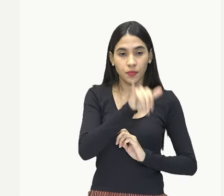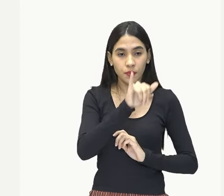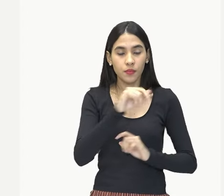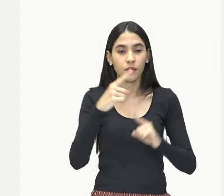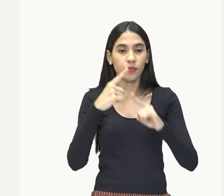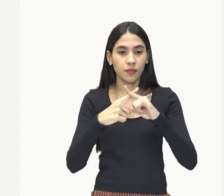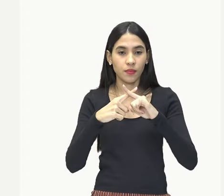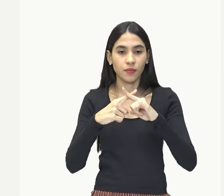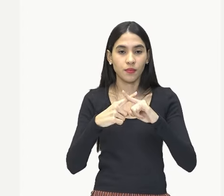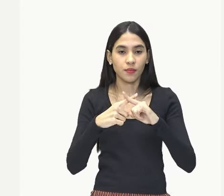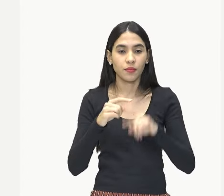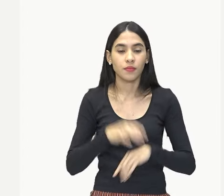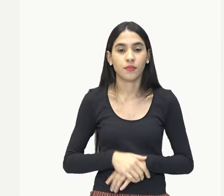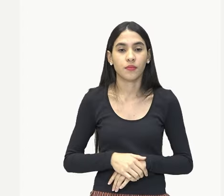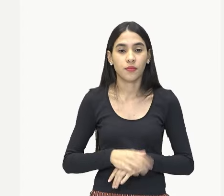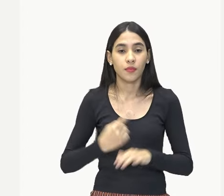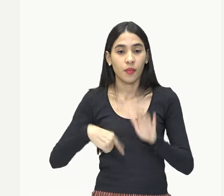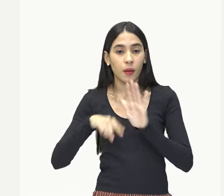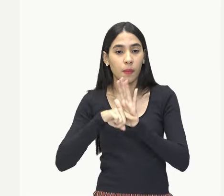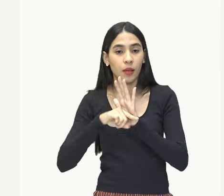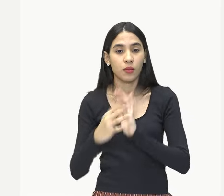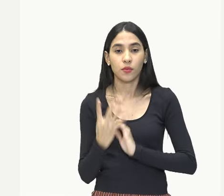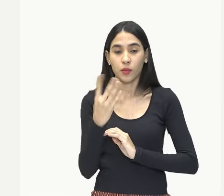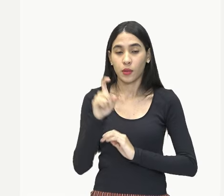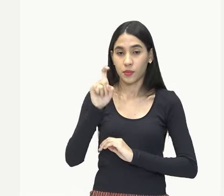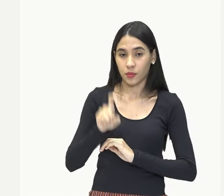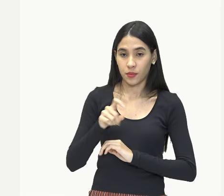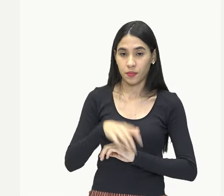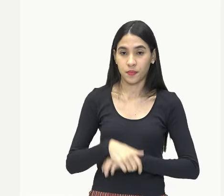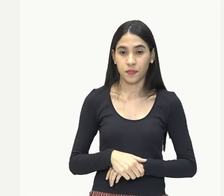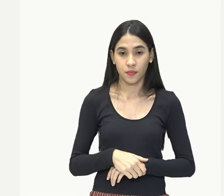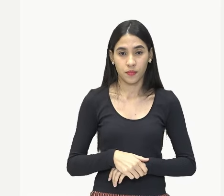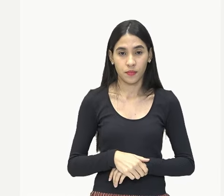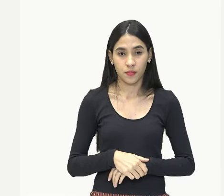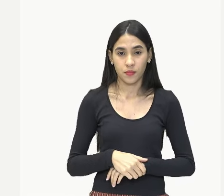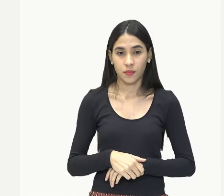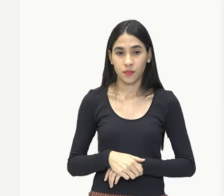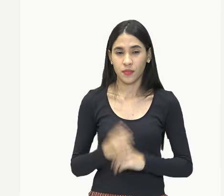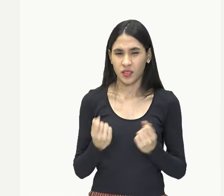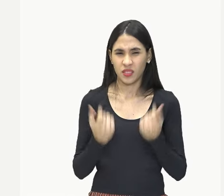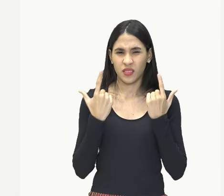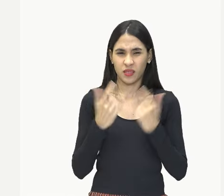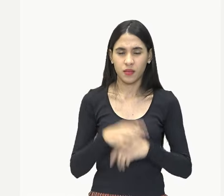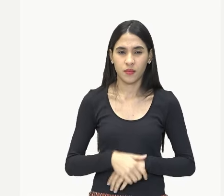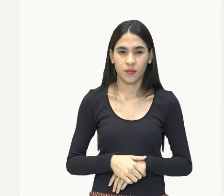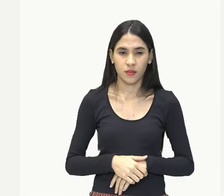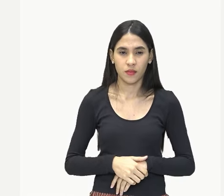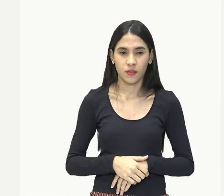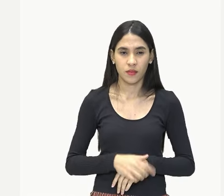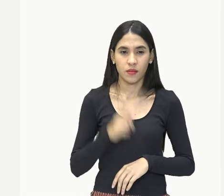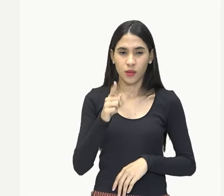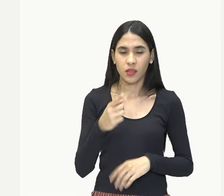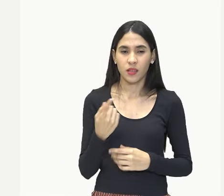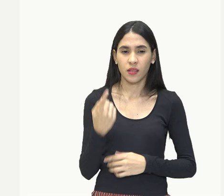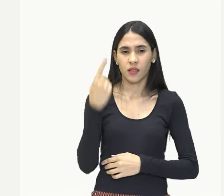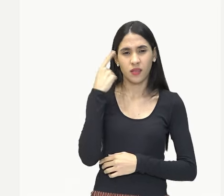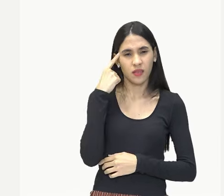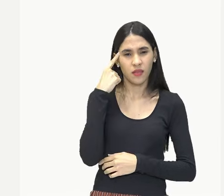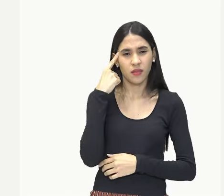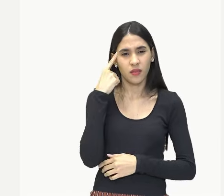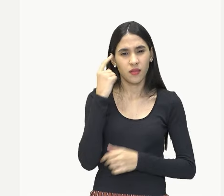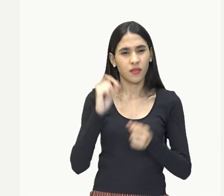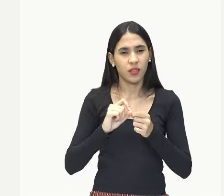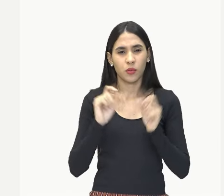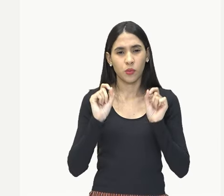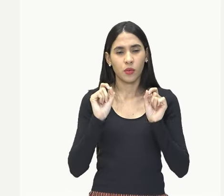multiplicado por menos 4x. Está estranho, porque aqui você vai ficar na dúvida, o que é para fazer?